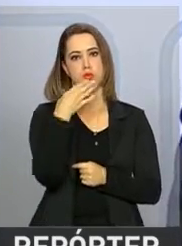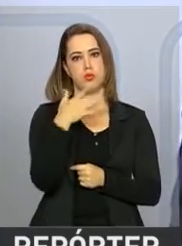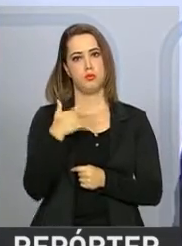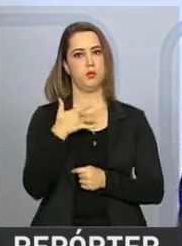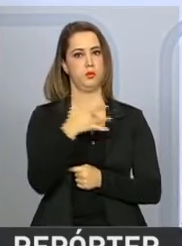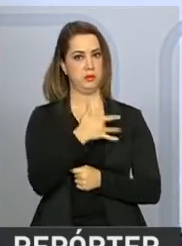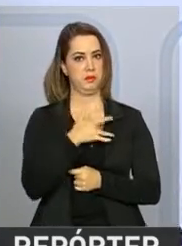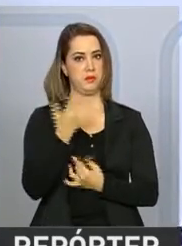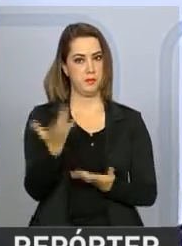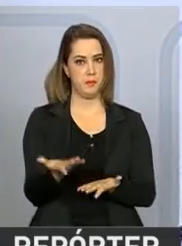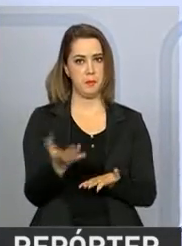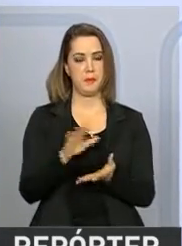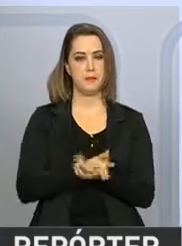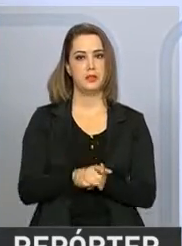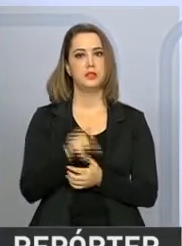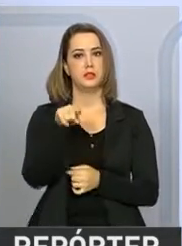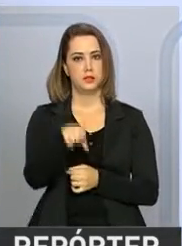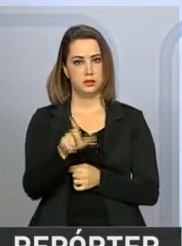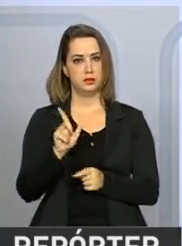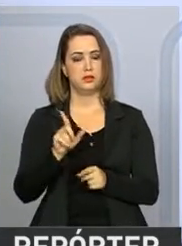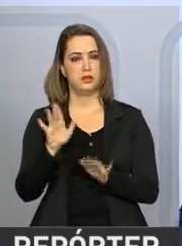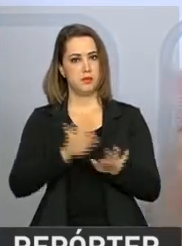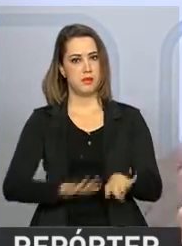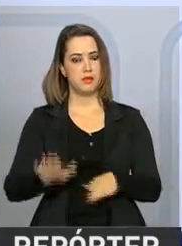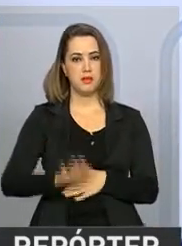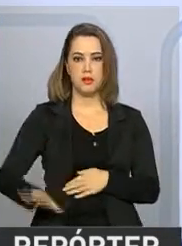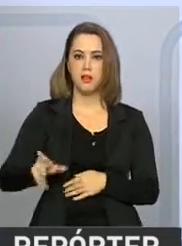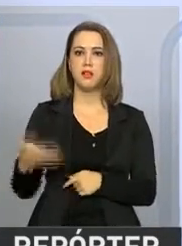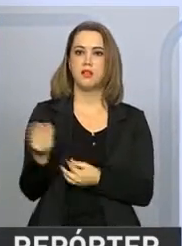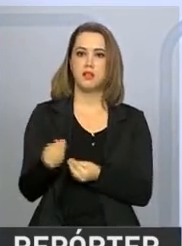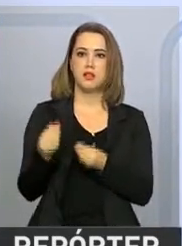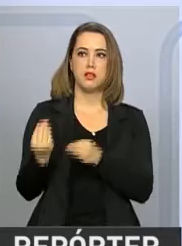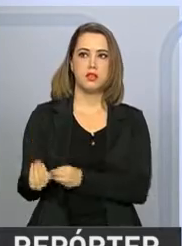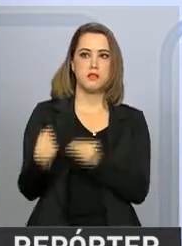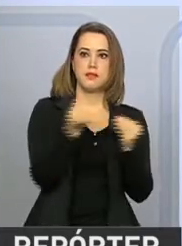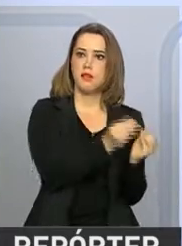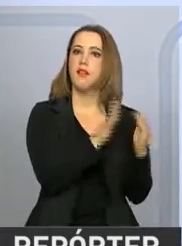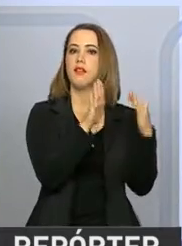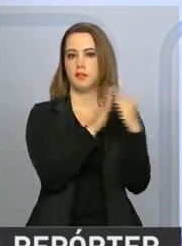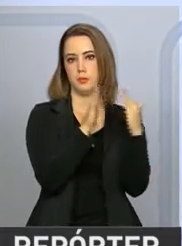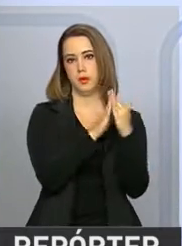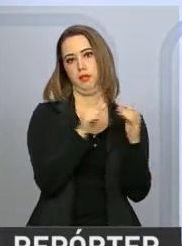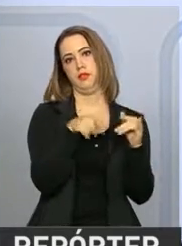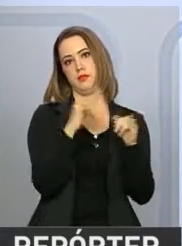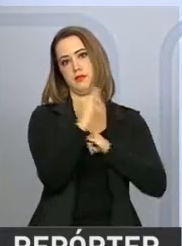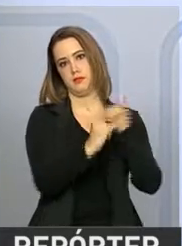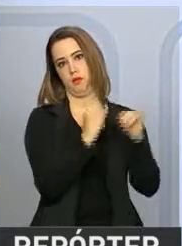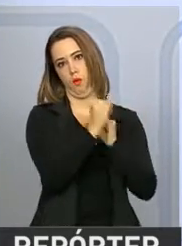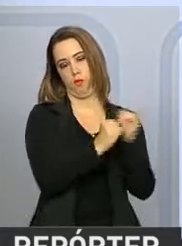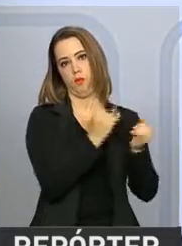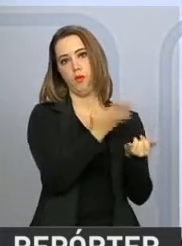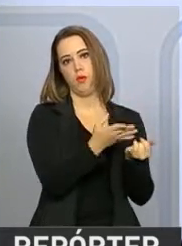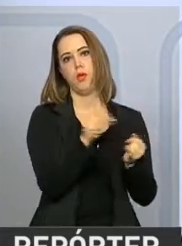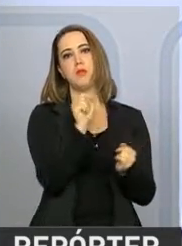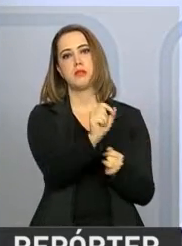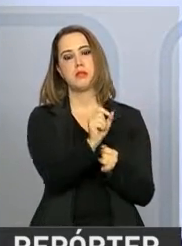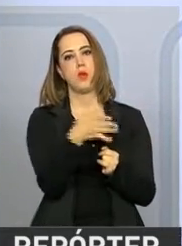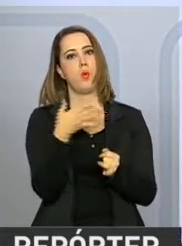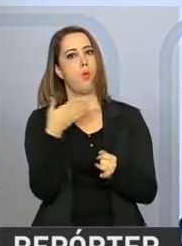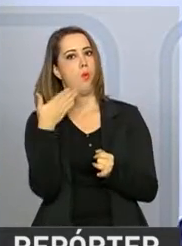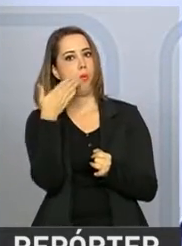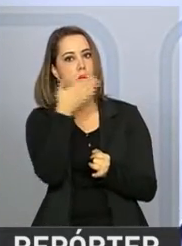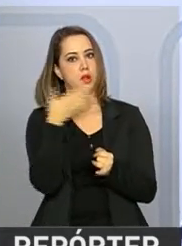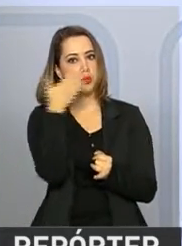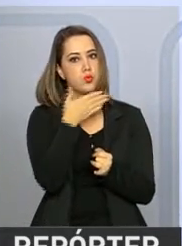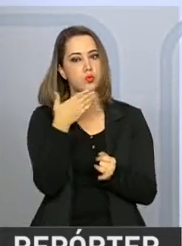alimentação saudável porque as crianças levem essa informação para dentro das suas casas quanto à quantidade de açúcar sal